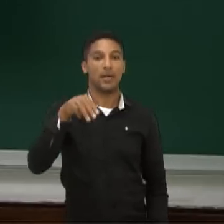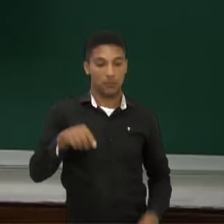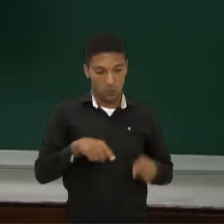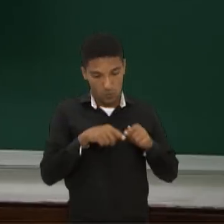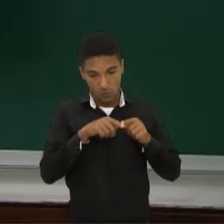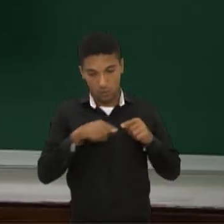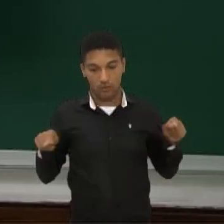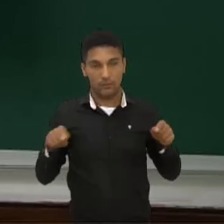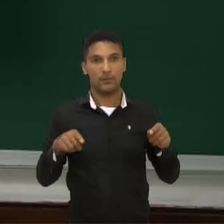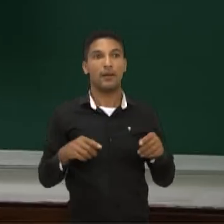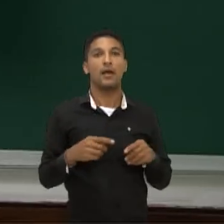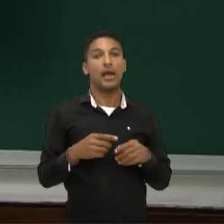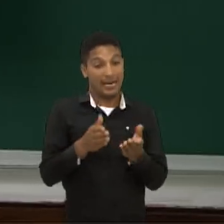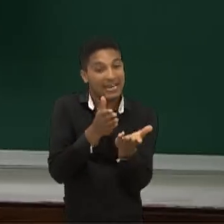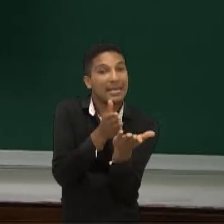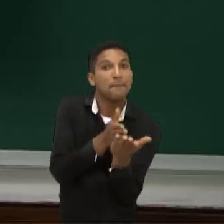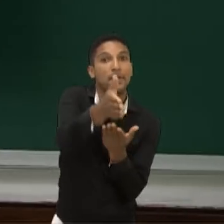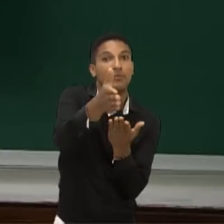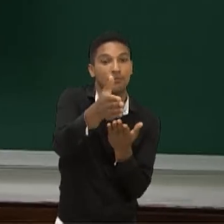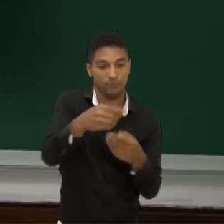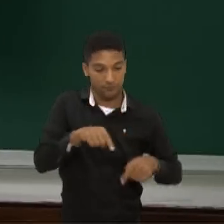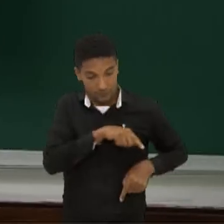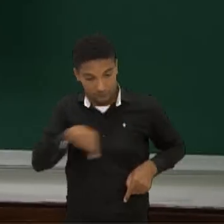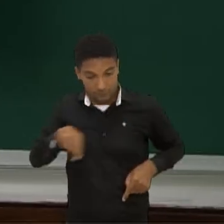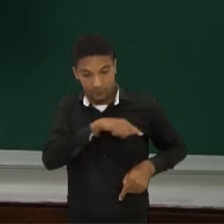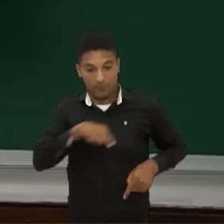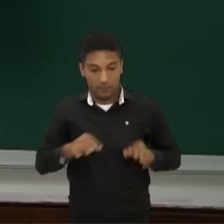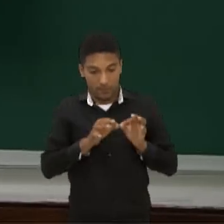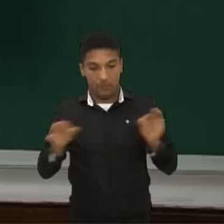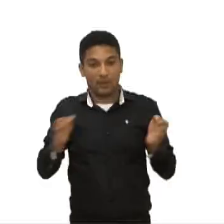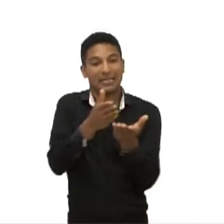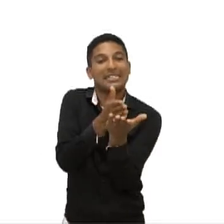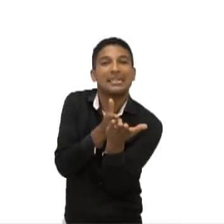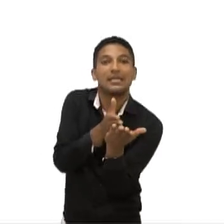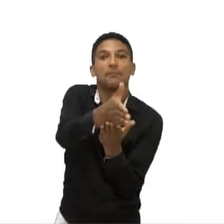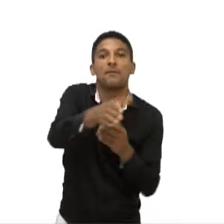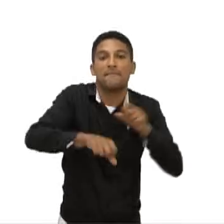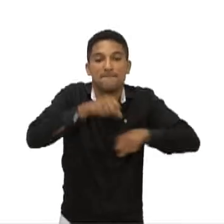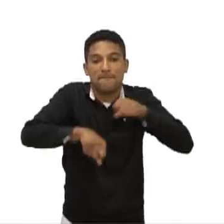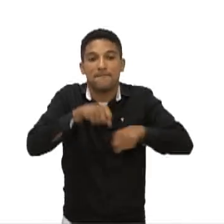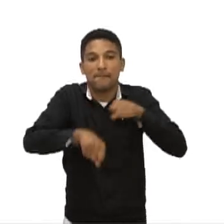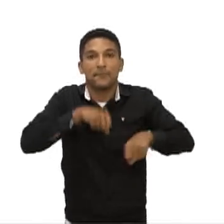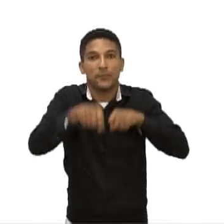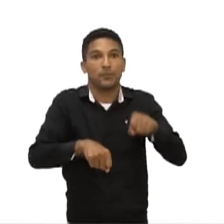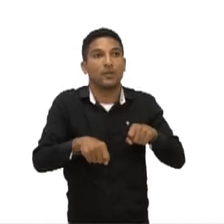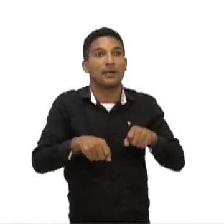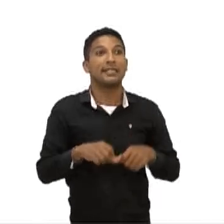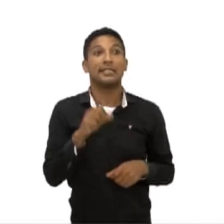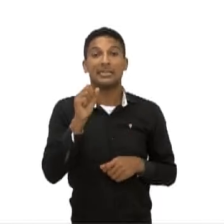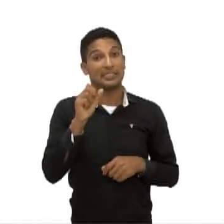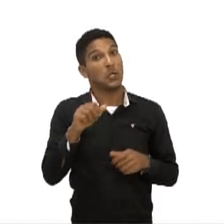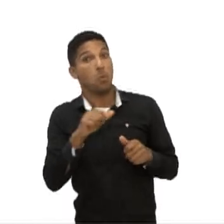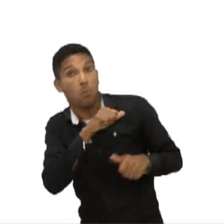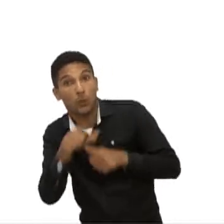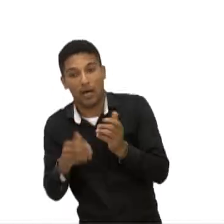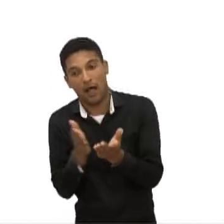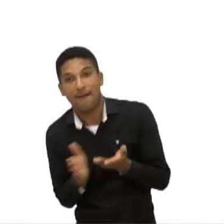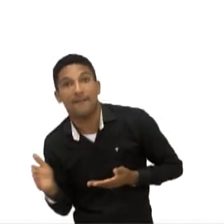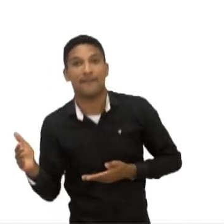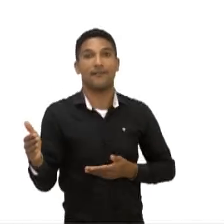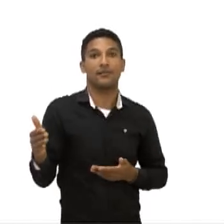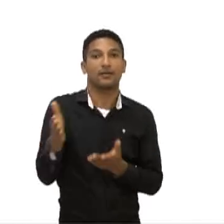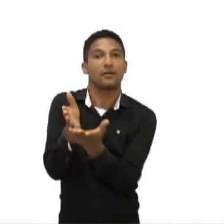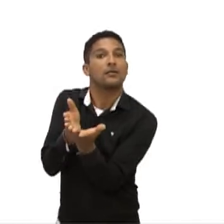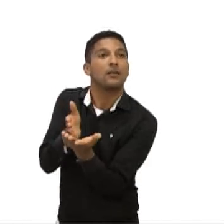andou se ele pegasse o segundo caminho aqui, né? Ó, ele pode sair do vértice A, seguir para o vértice B e andar ali